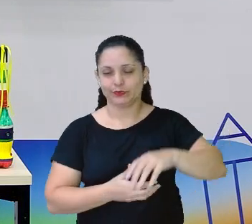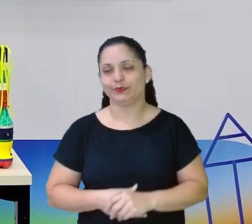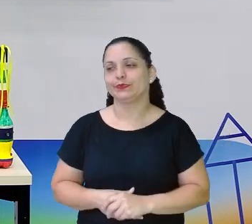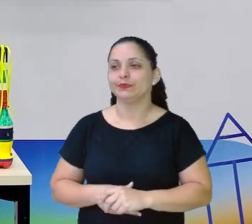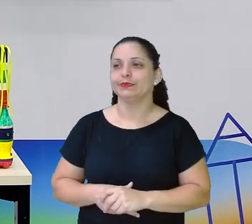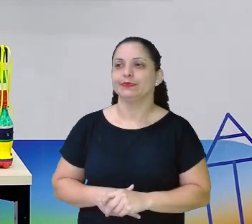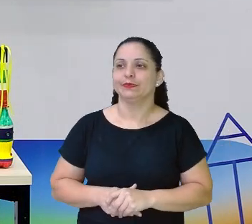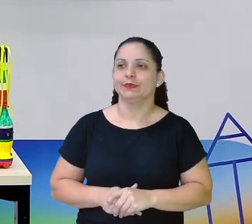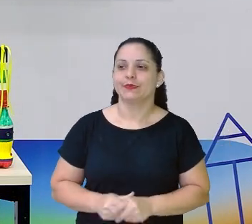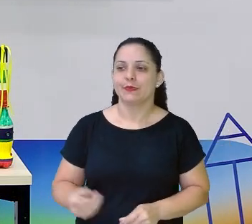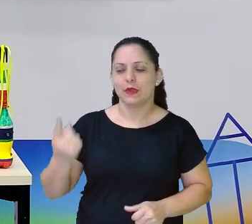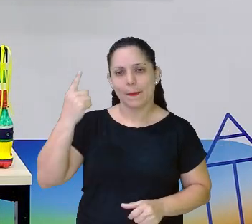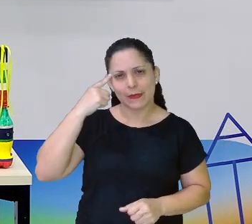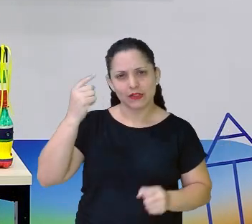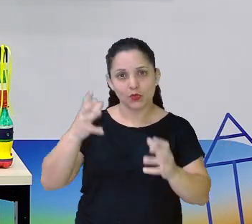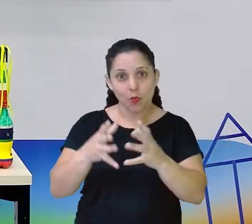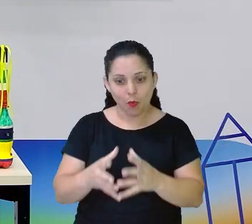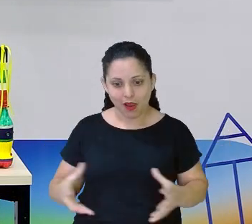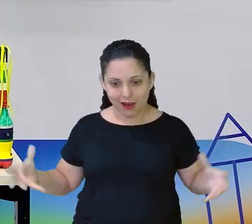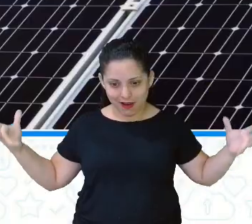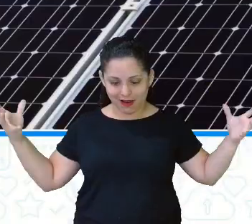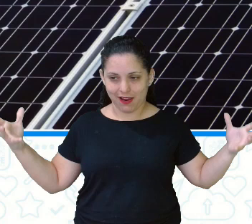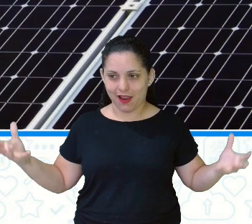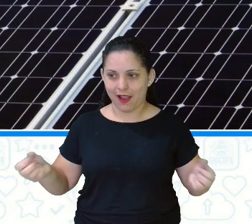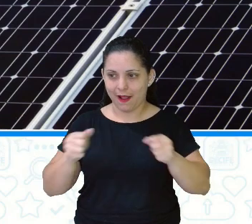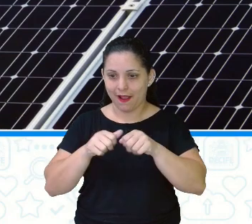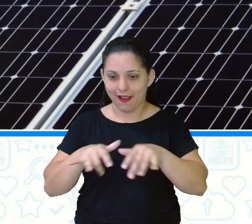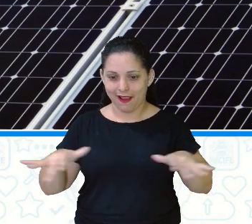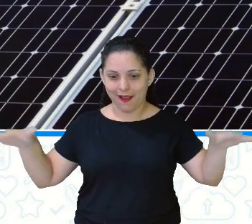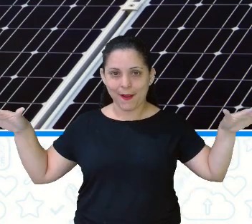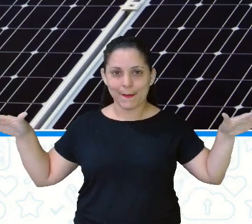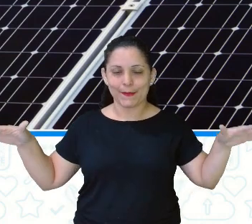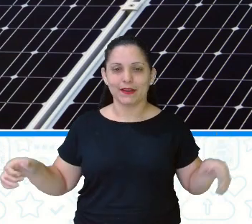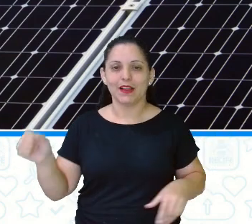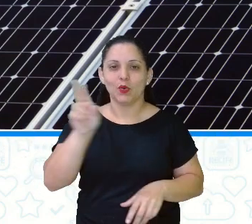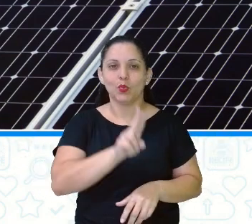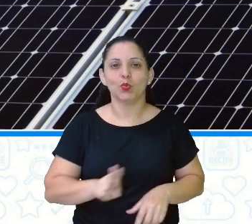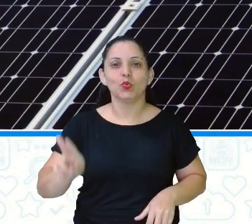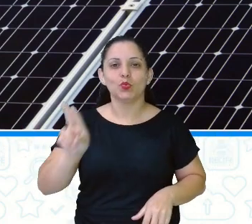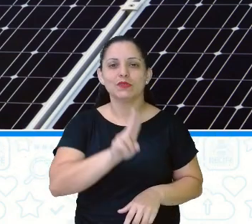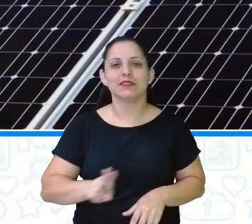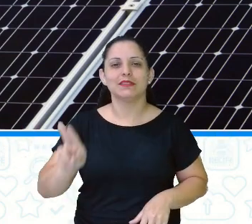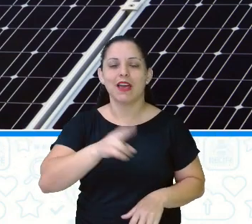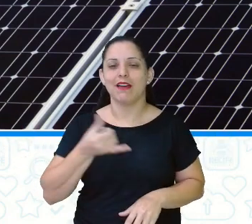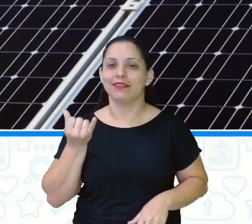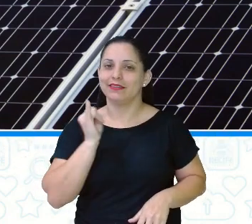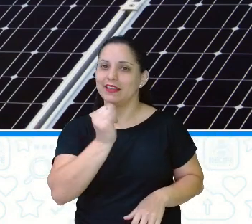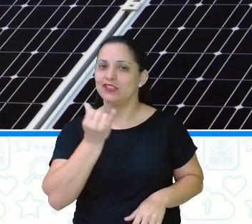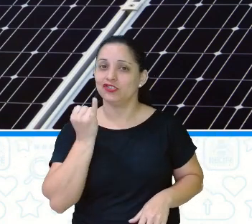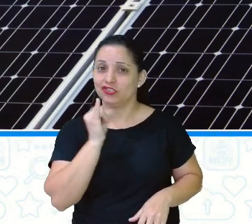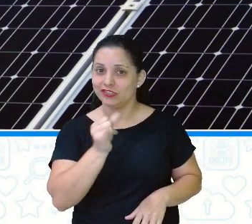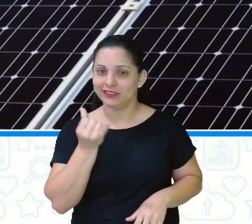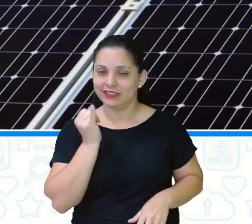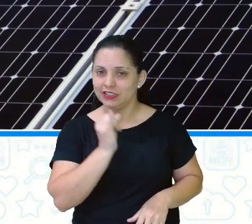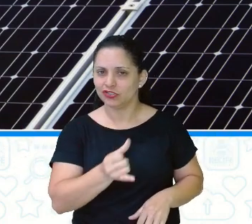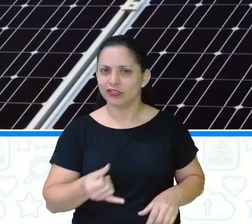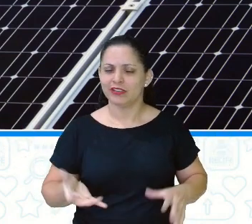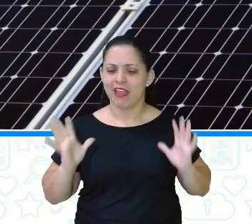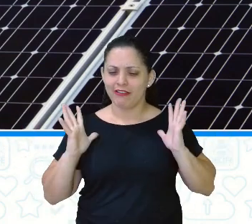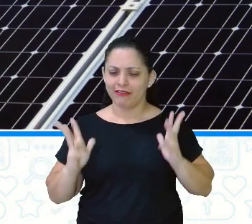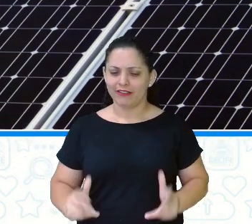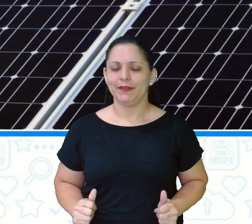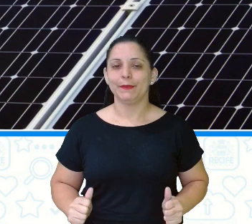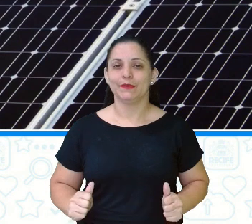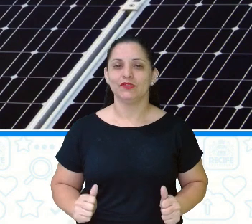forma maior, né, de uma forma mais ampla, utilização de fontes de energia limpas e renováveis. Então eu